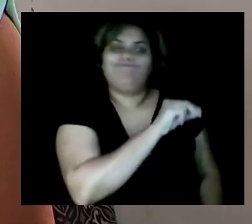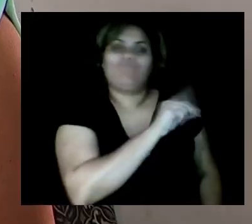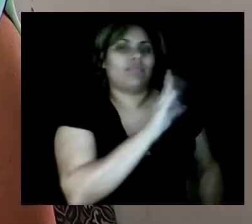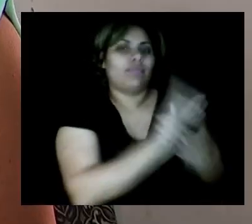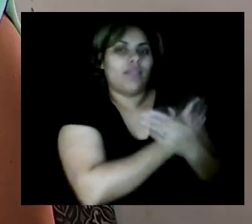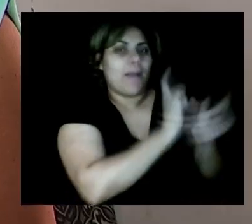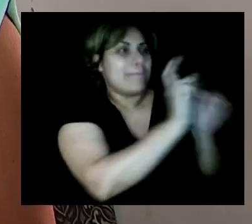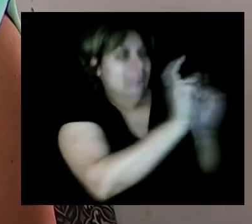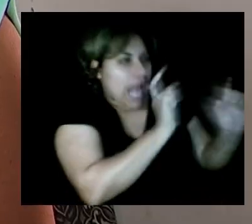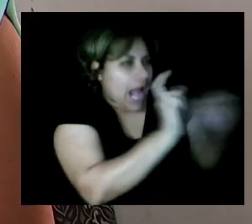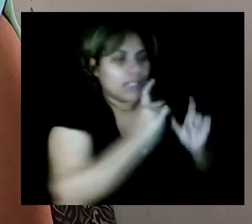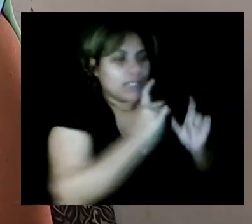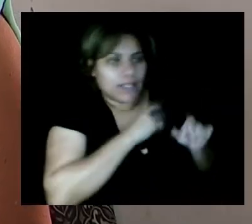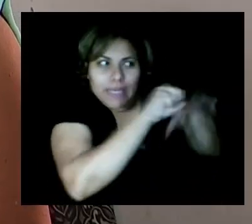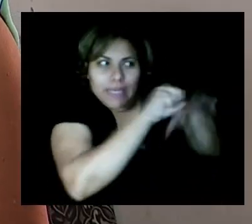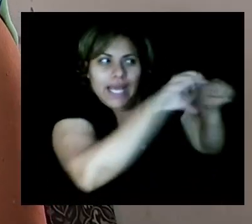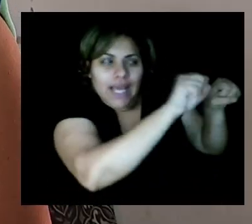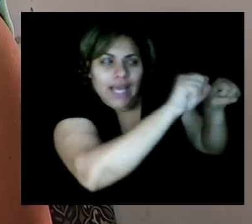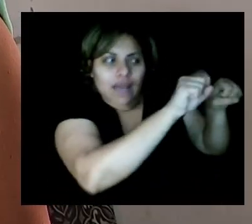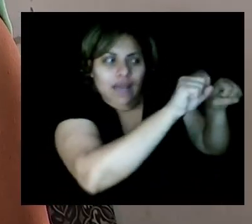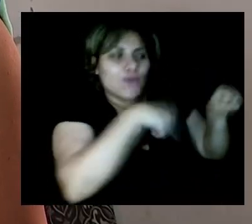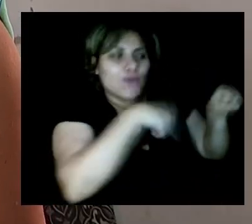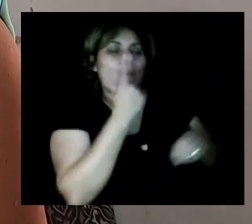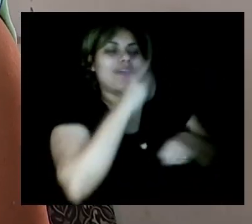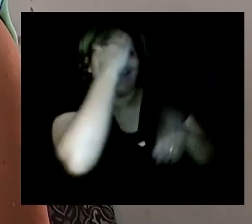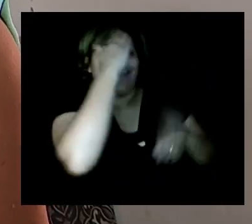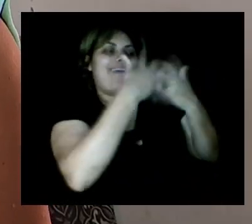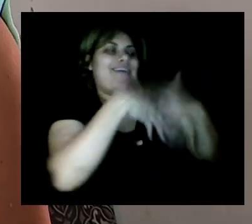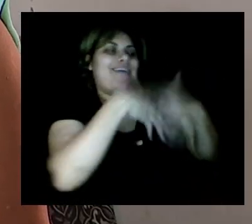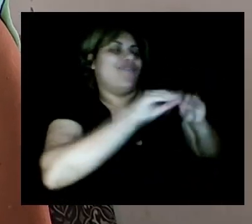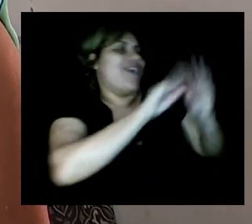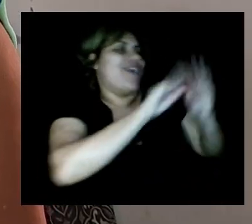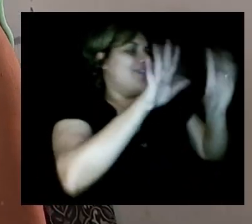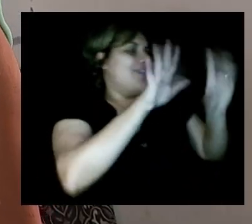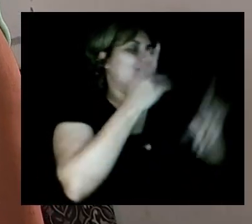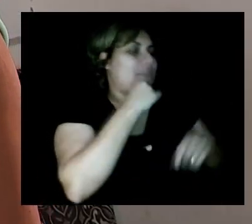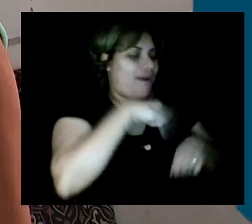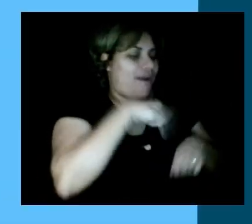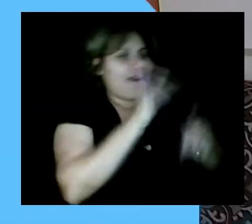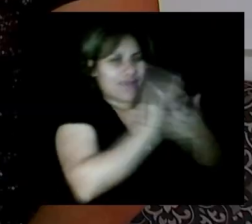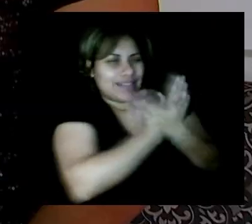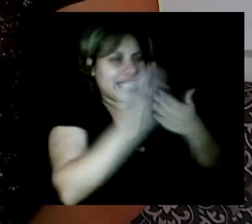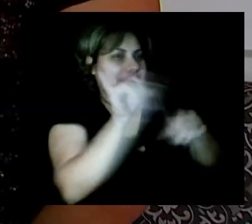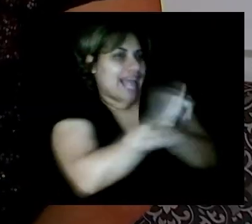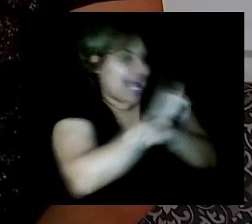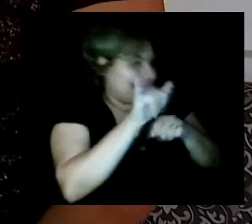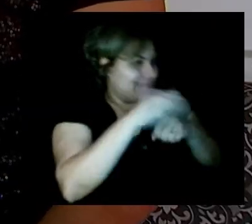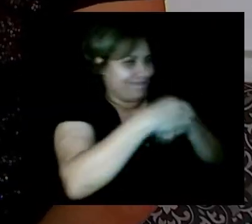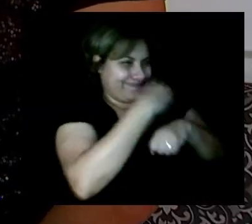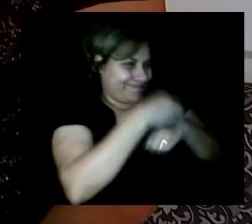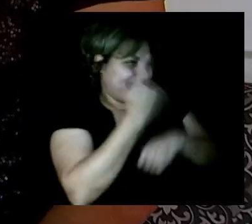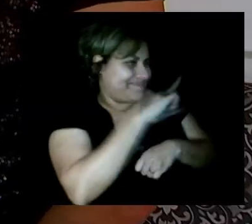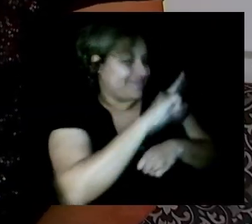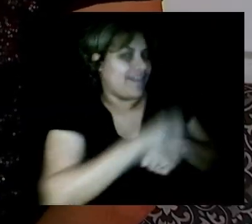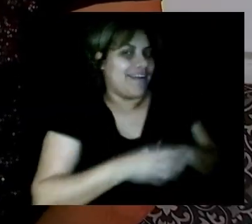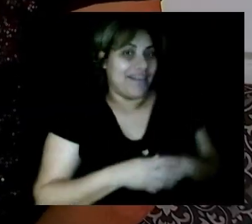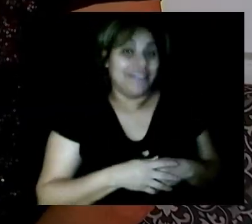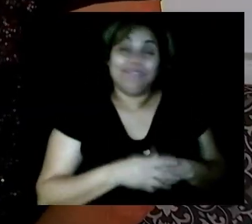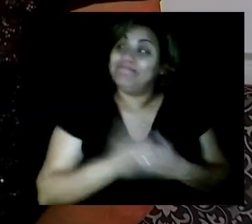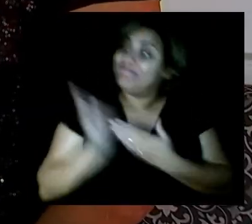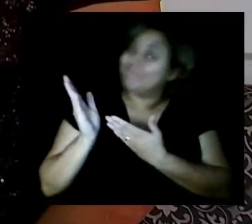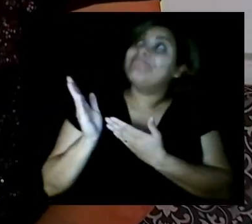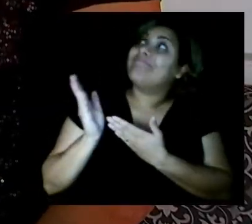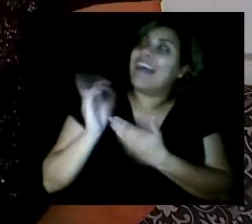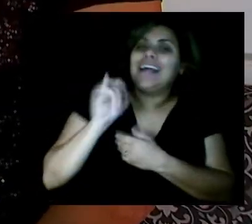gente consegue compreender mais fácil hoje o Benjamin através dessas técnicas que eles têm passado para a gente. A Silvana é mãe do Victor e está aqui